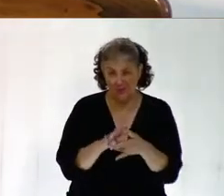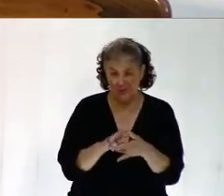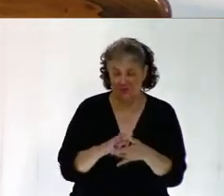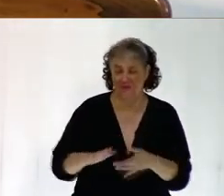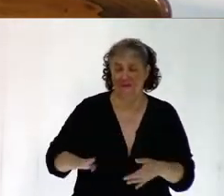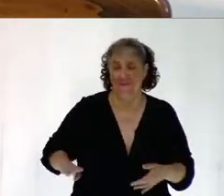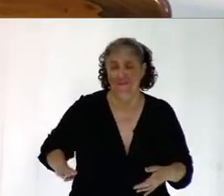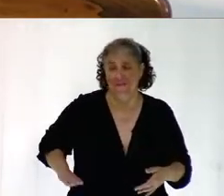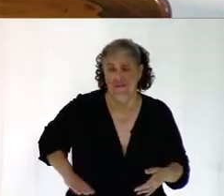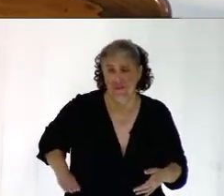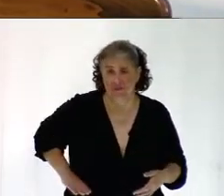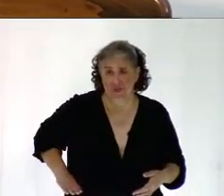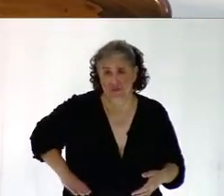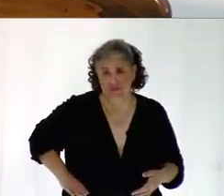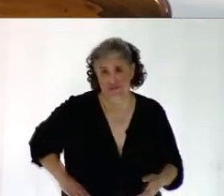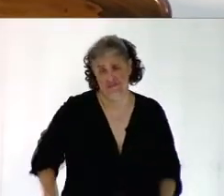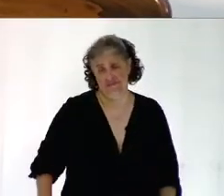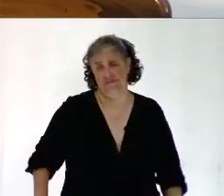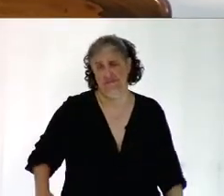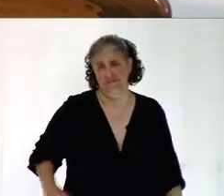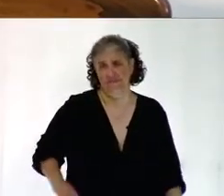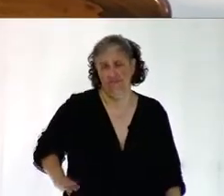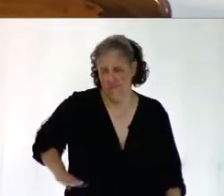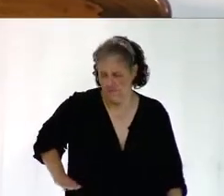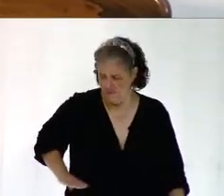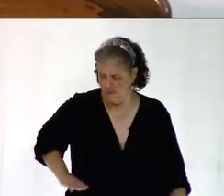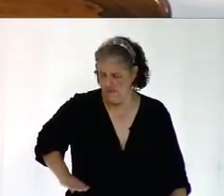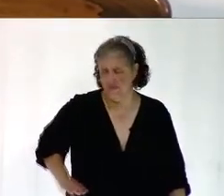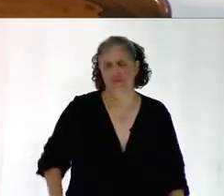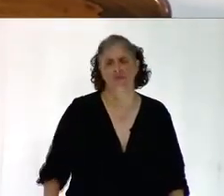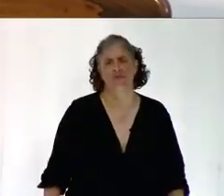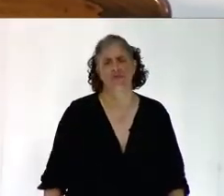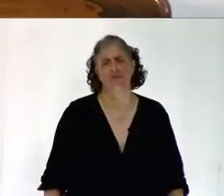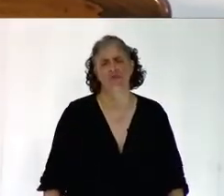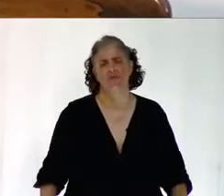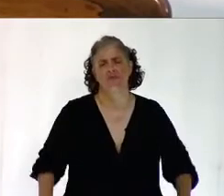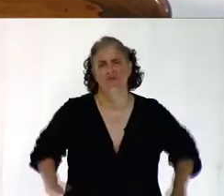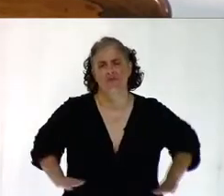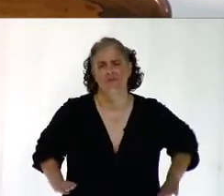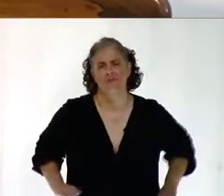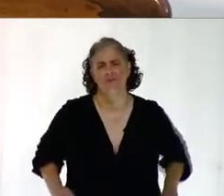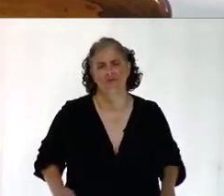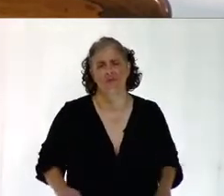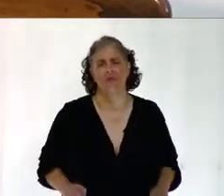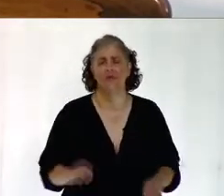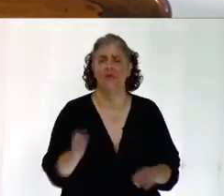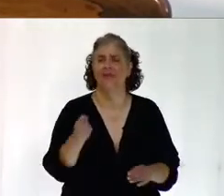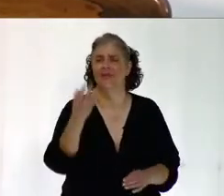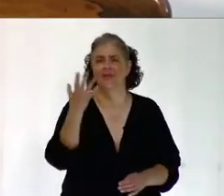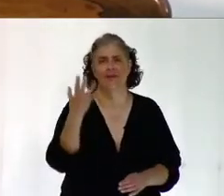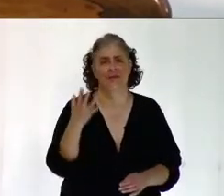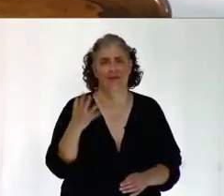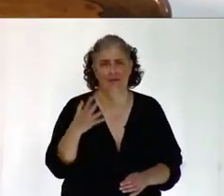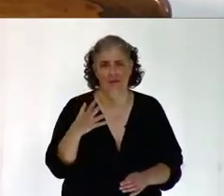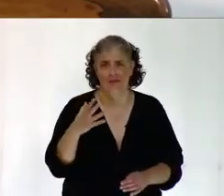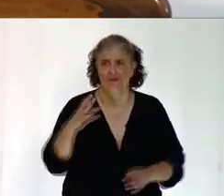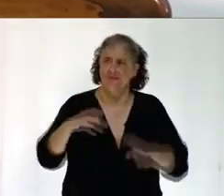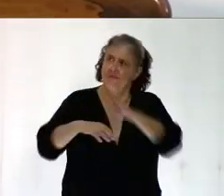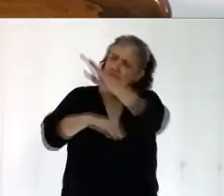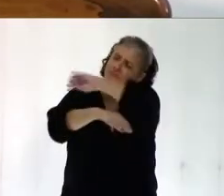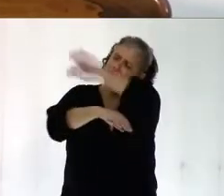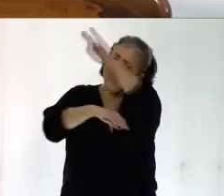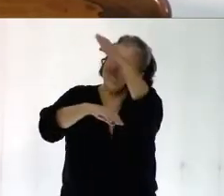e então ele o leva é alguma coisa que está acontecendo dentro de jesus a um lugar um